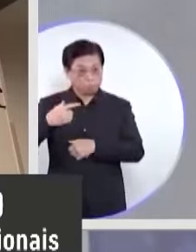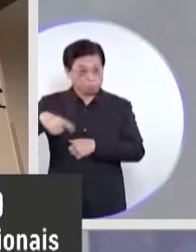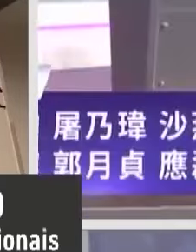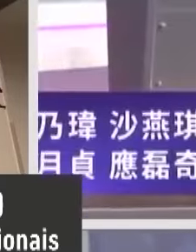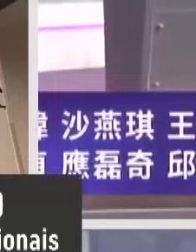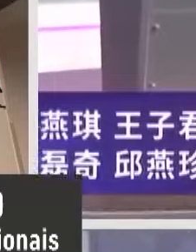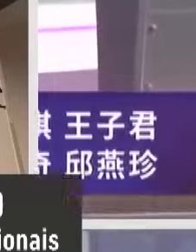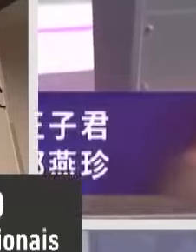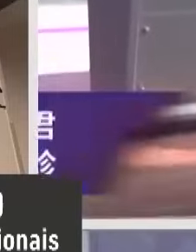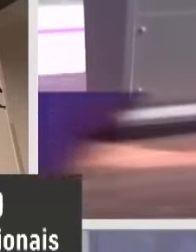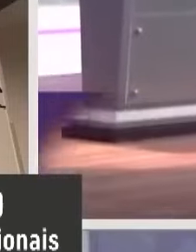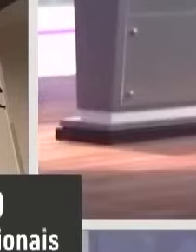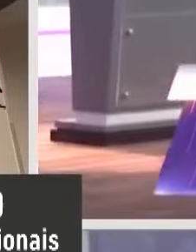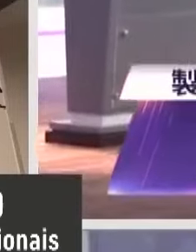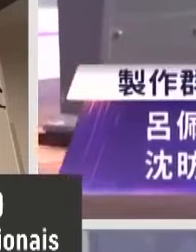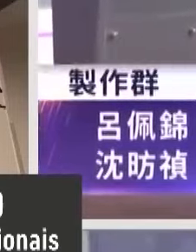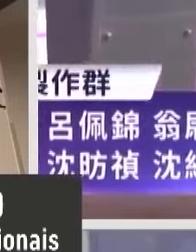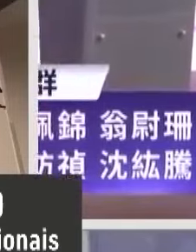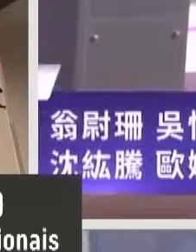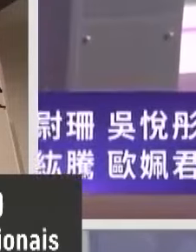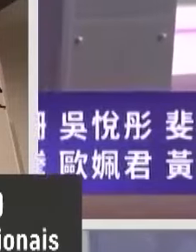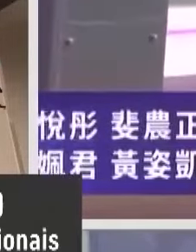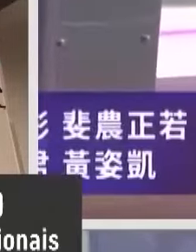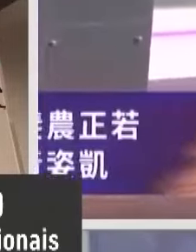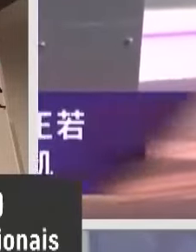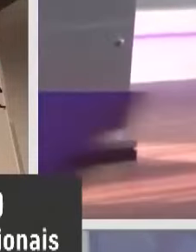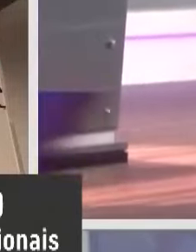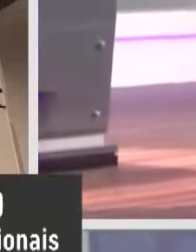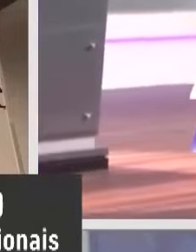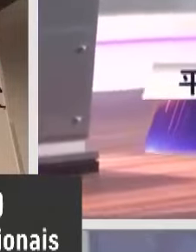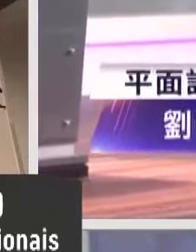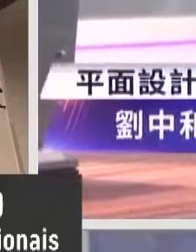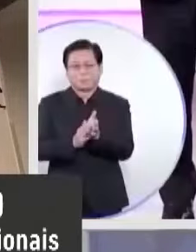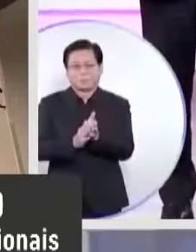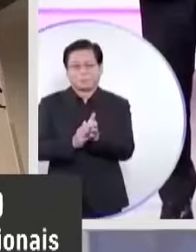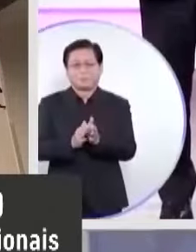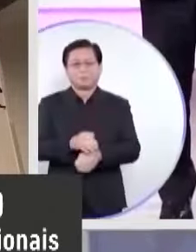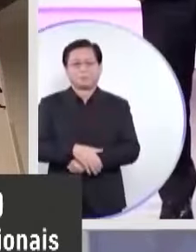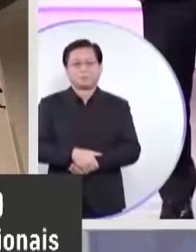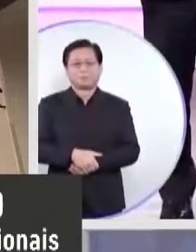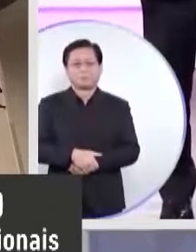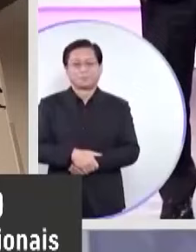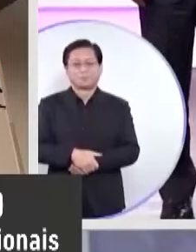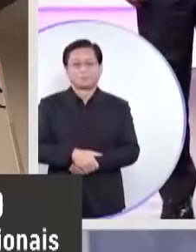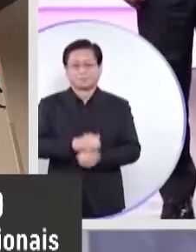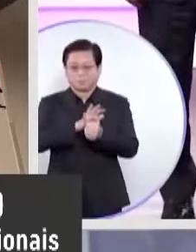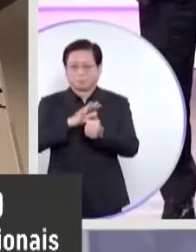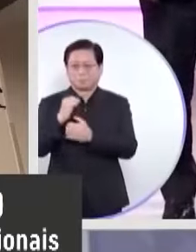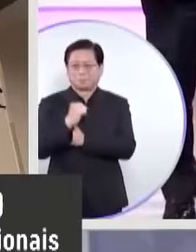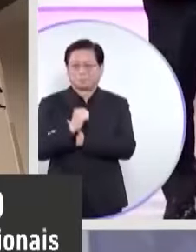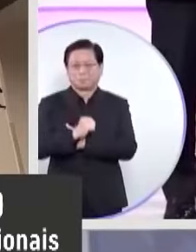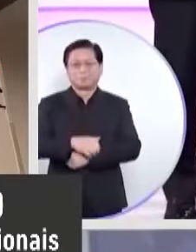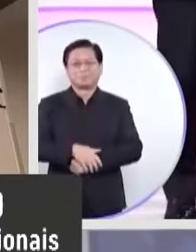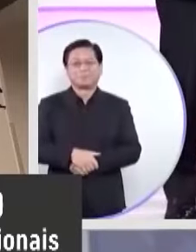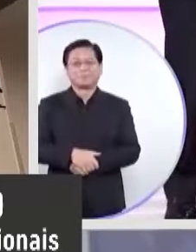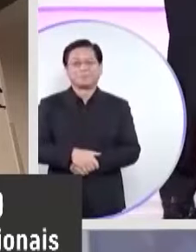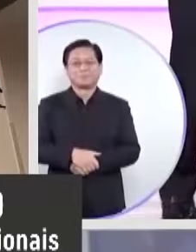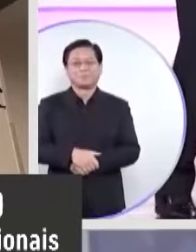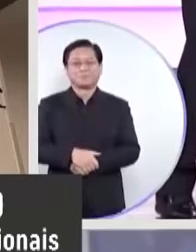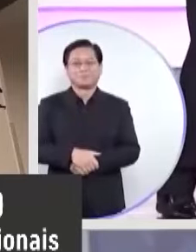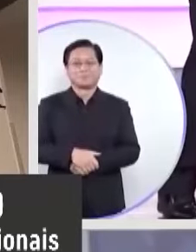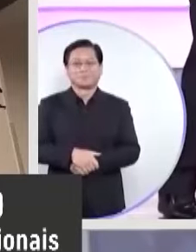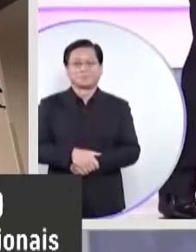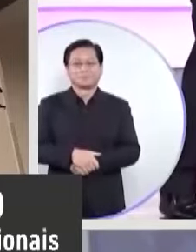etsi eh não se tenha e mais os diálogos ou a